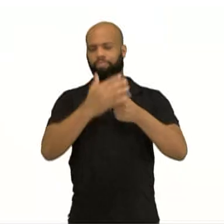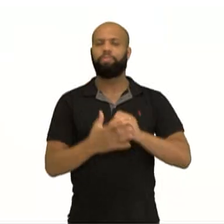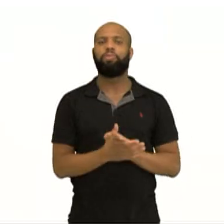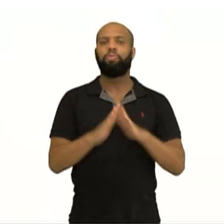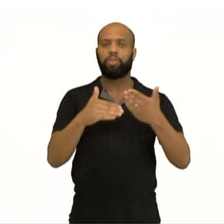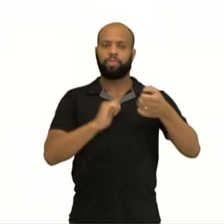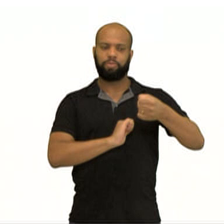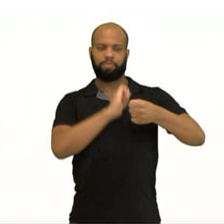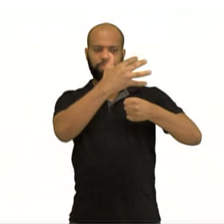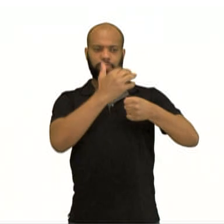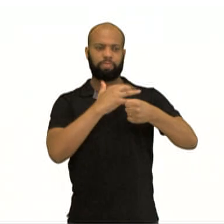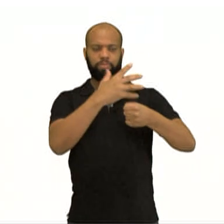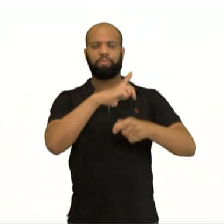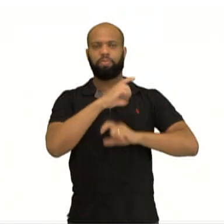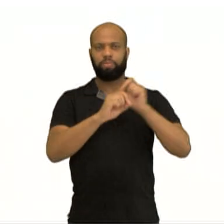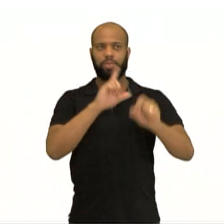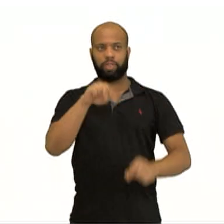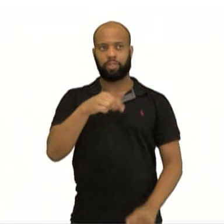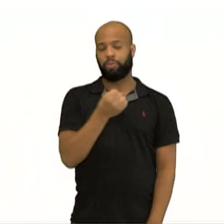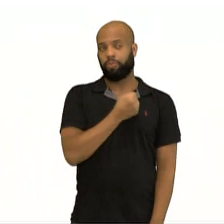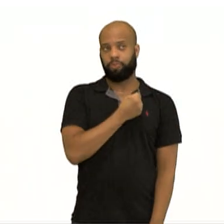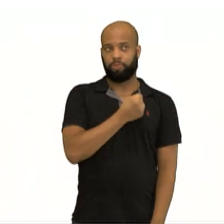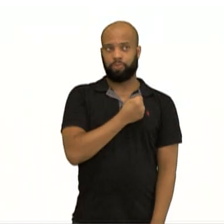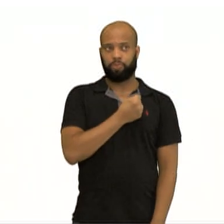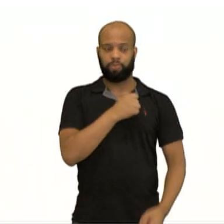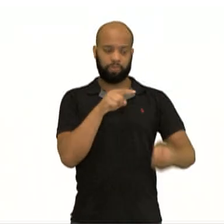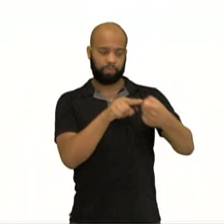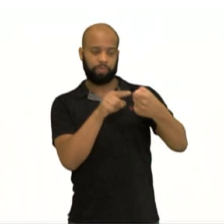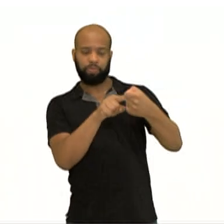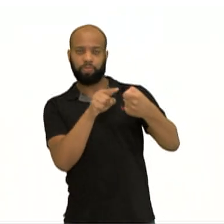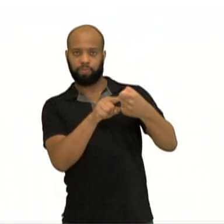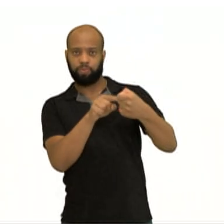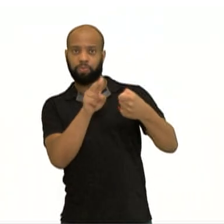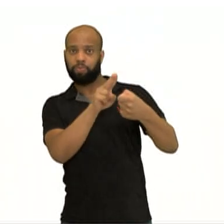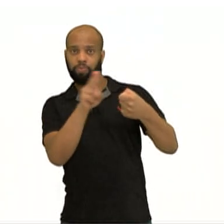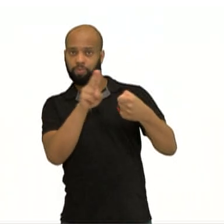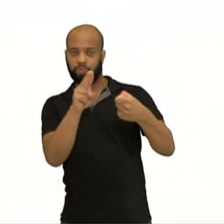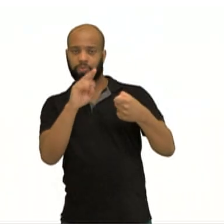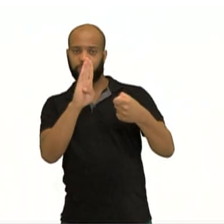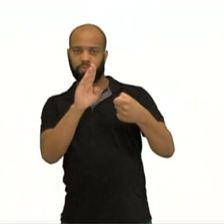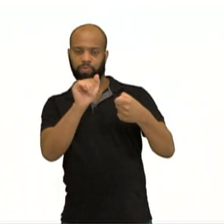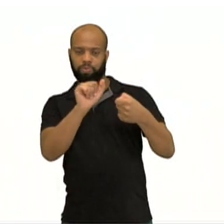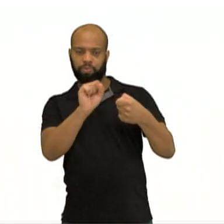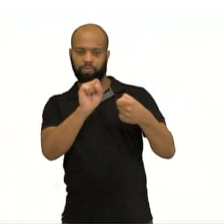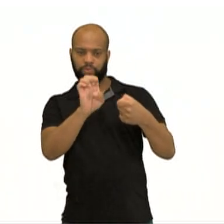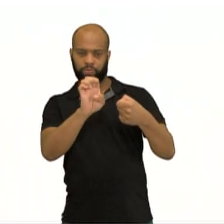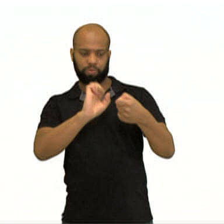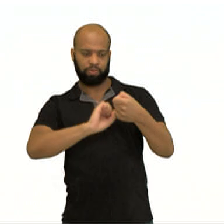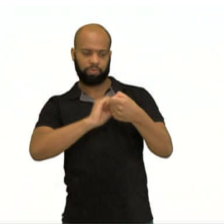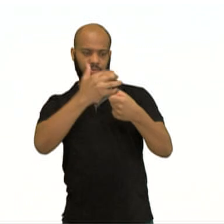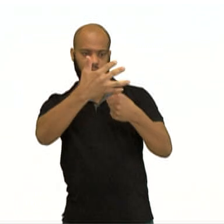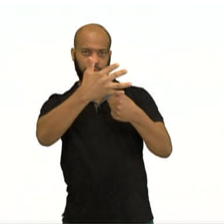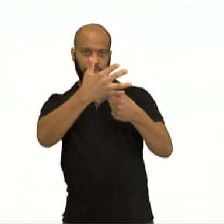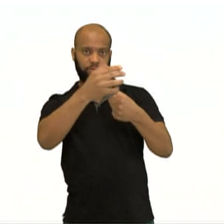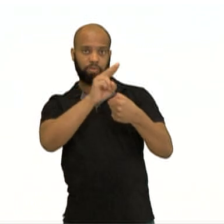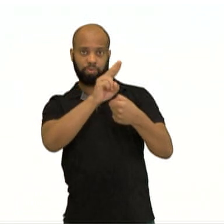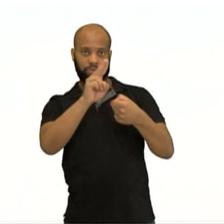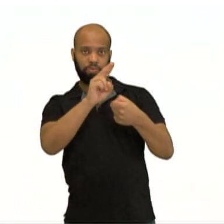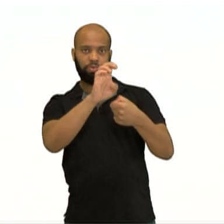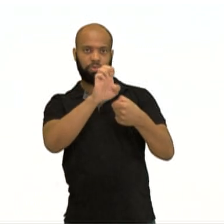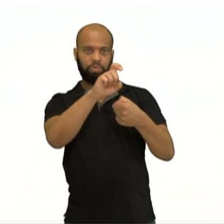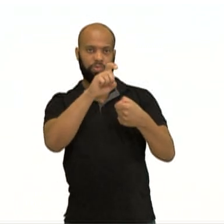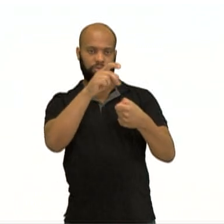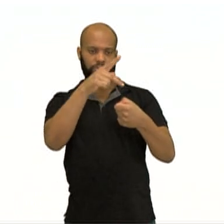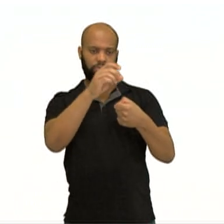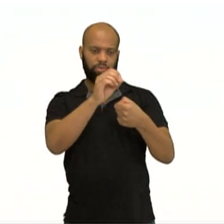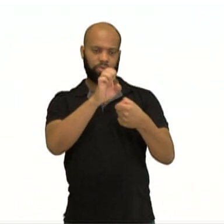na potenciação a gente tem um número que vai aqui, ó, embaixo, é chamado de base. O número que vai em cima é chamado